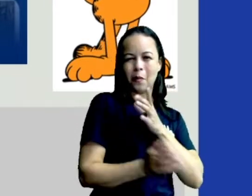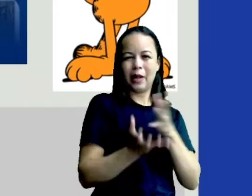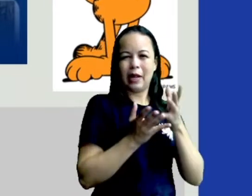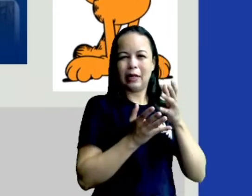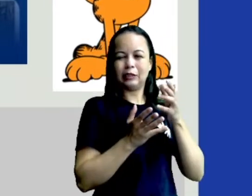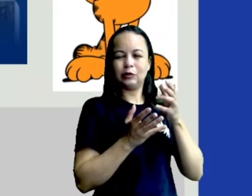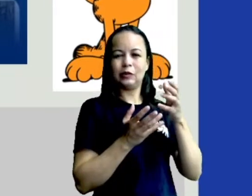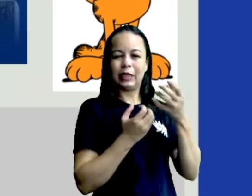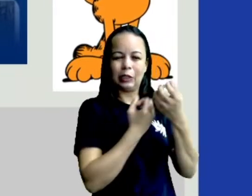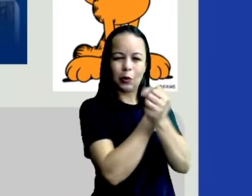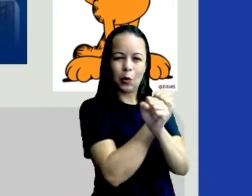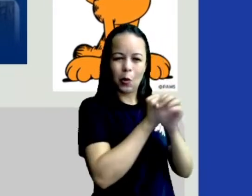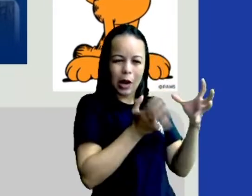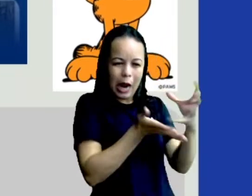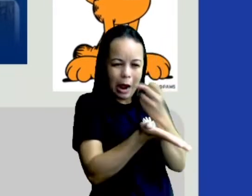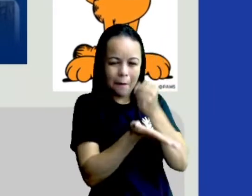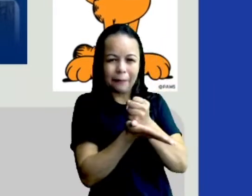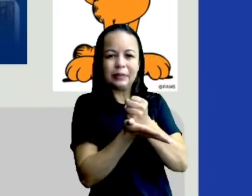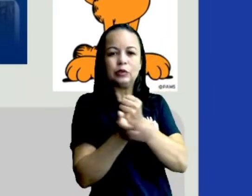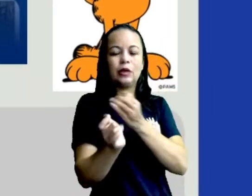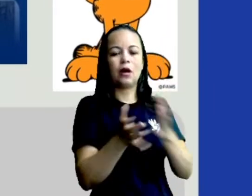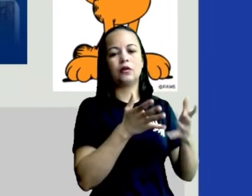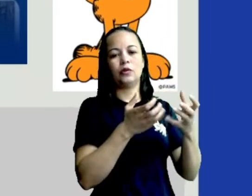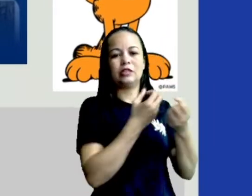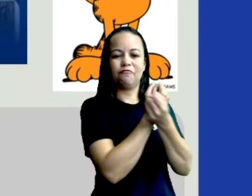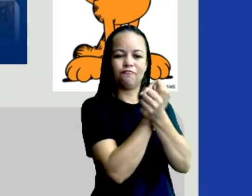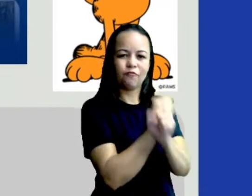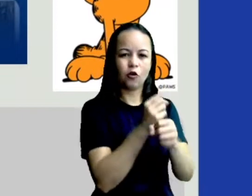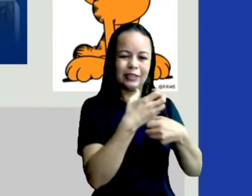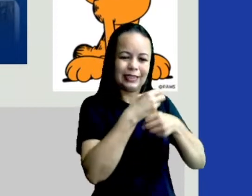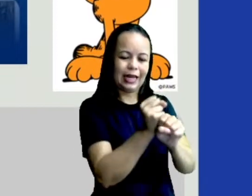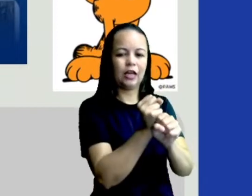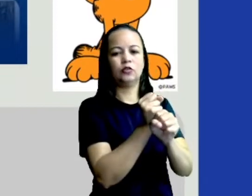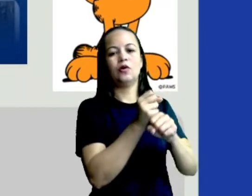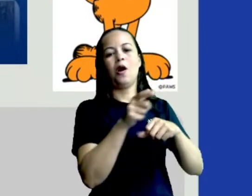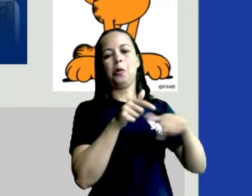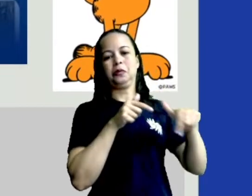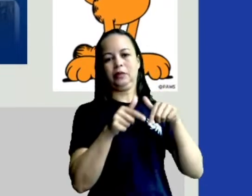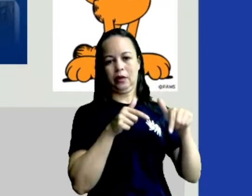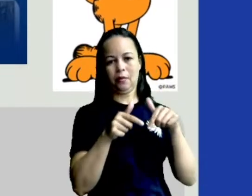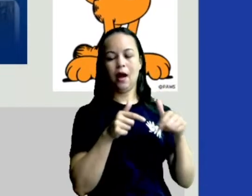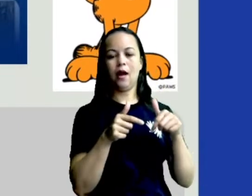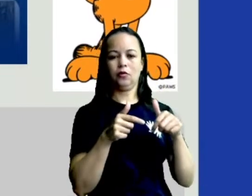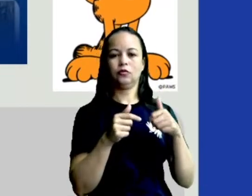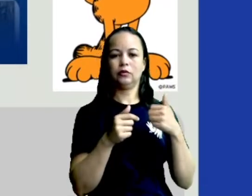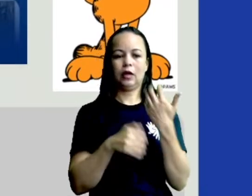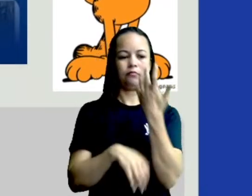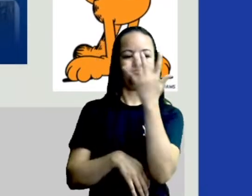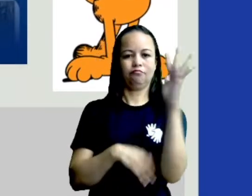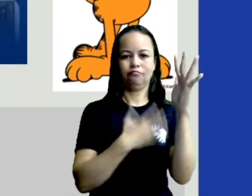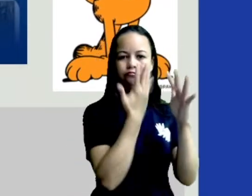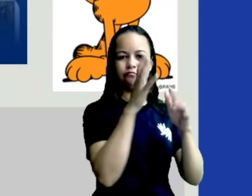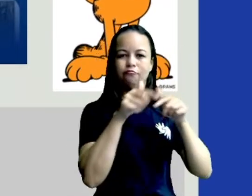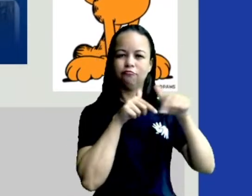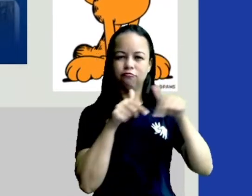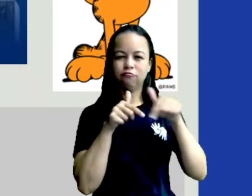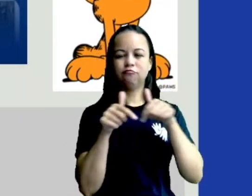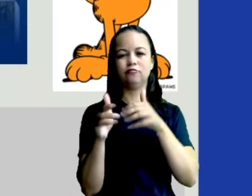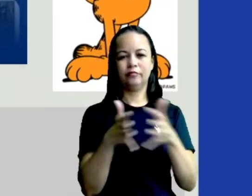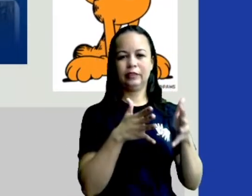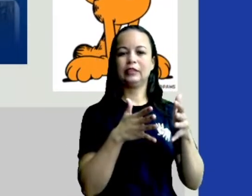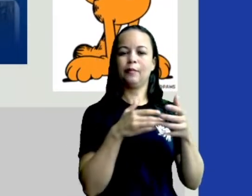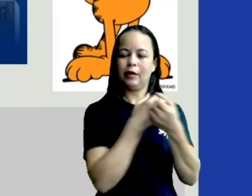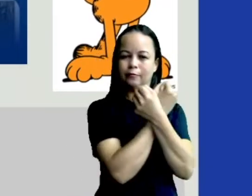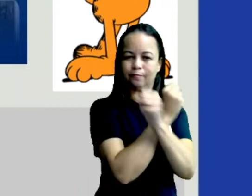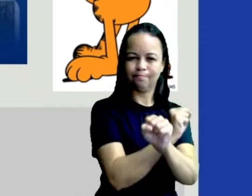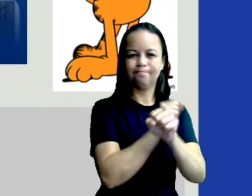Sendo capturados por indígenas para ser forçados ao trabalho forçado nas lavouras, trabalho